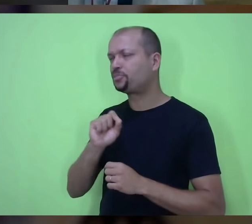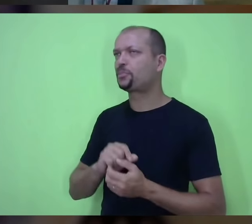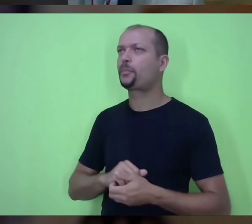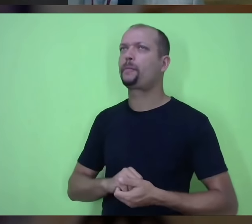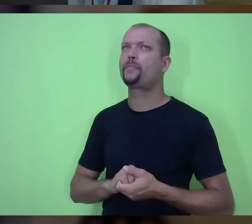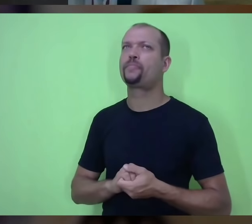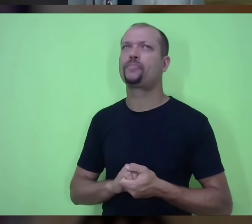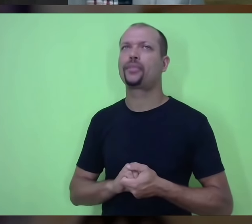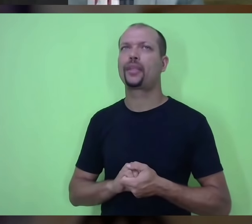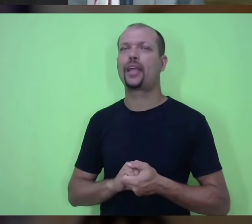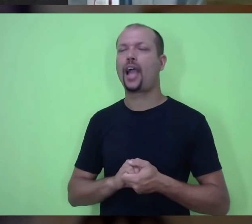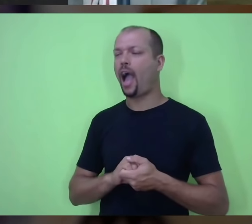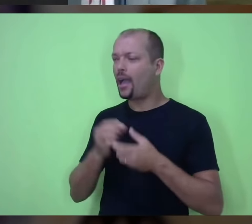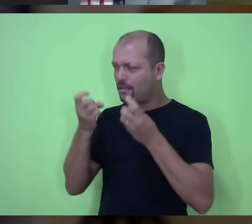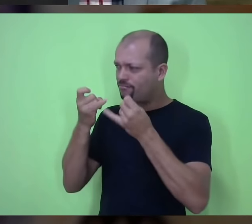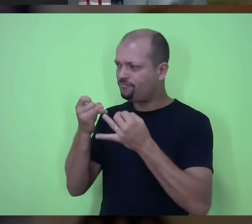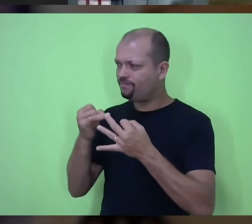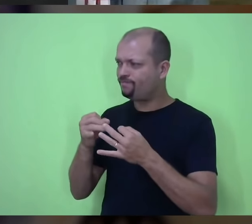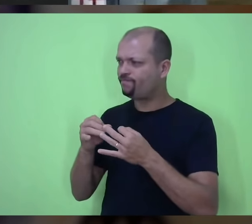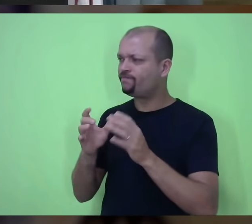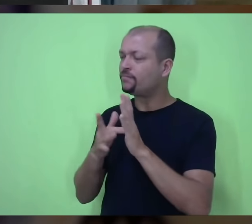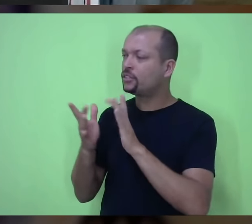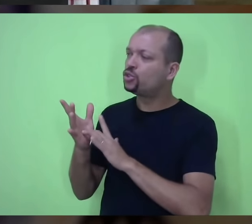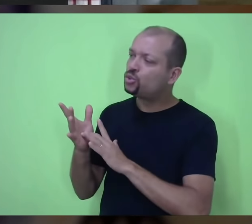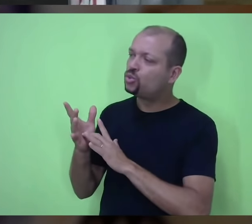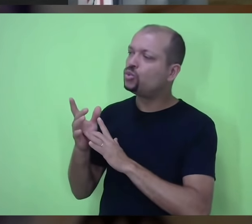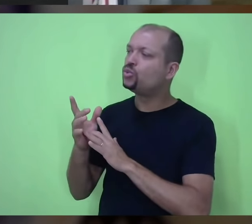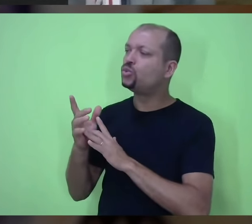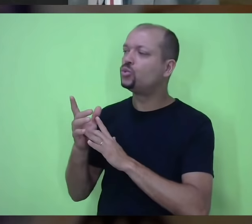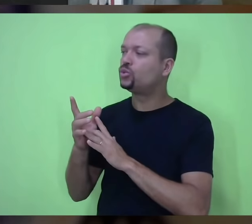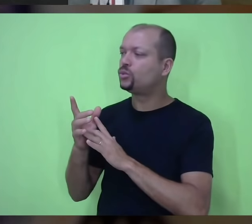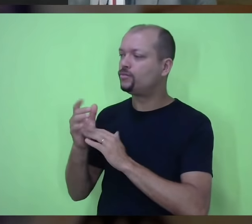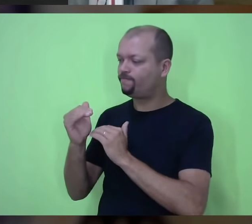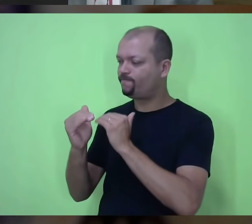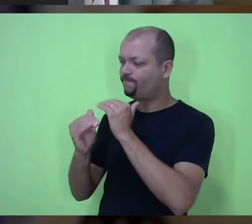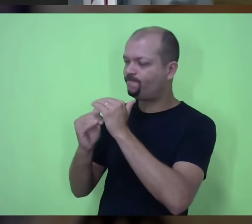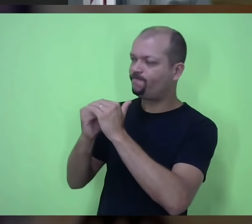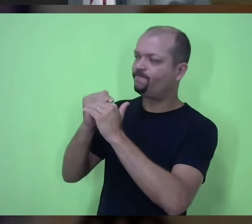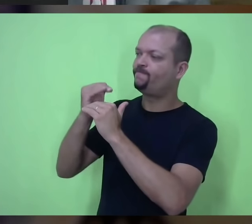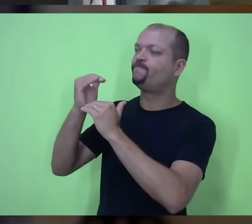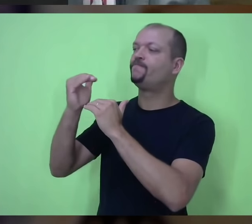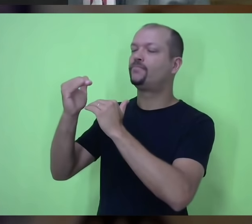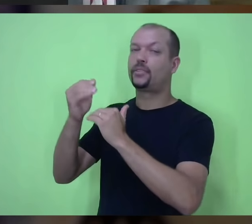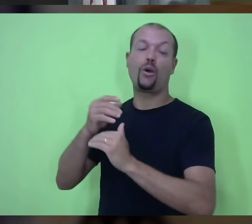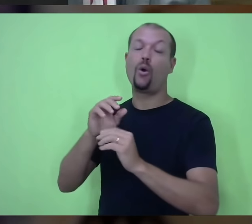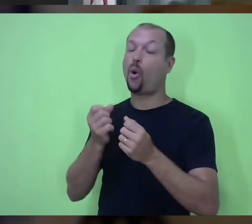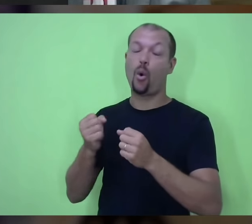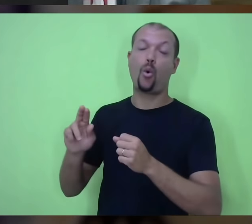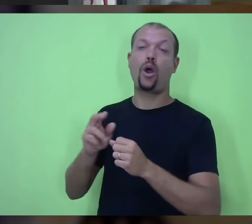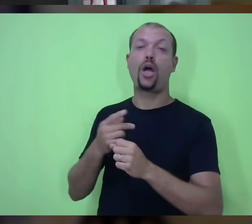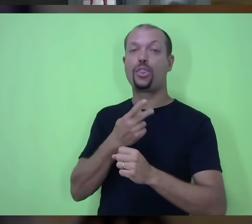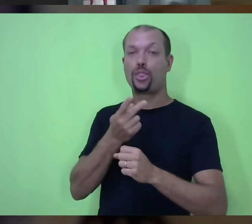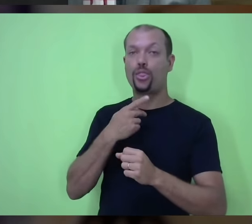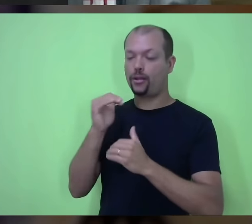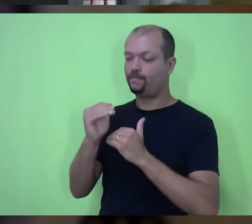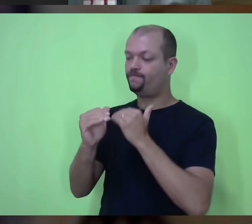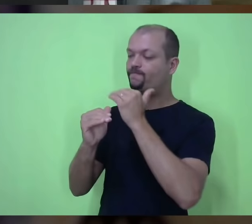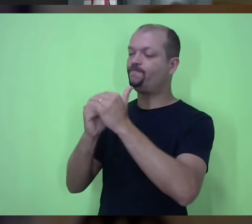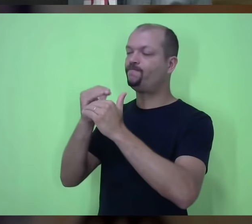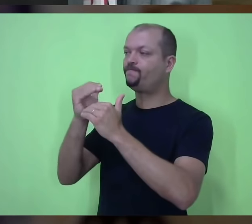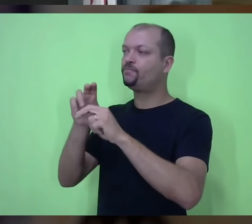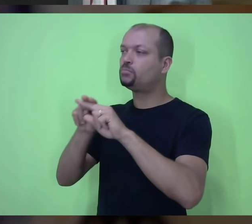Gabriel, é dito que Cristo, ele é aperfeiçoado, ou nós, na verdade, somos aperfeiçoados por meio